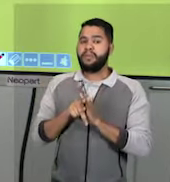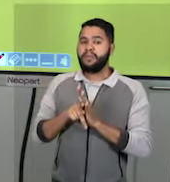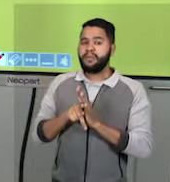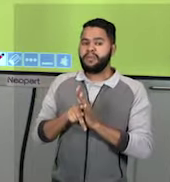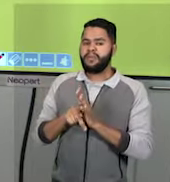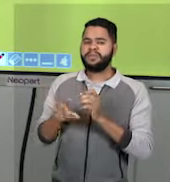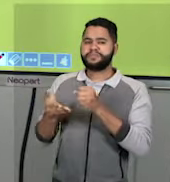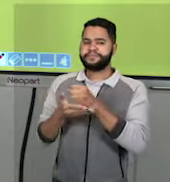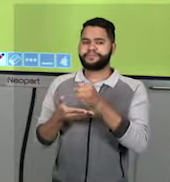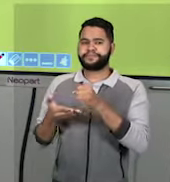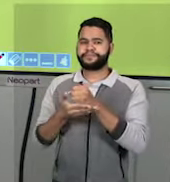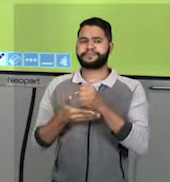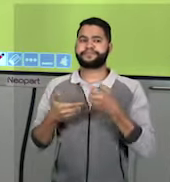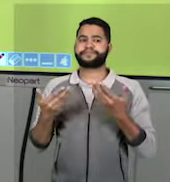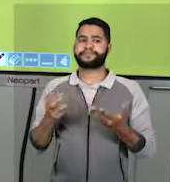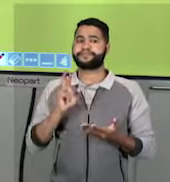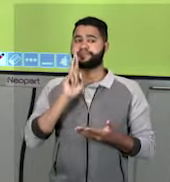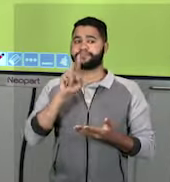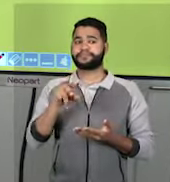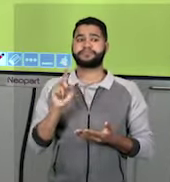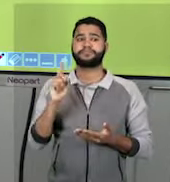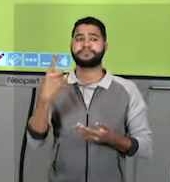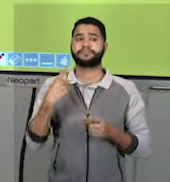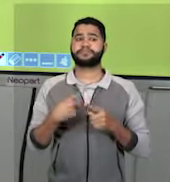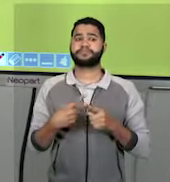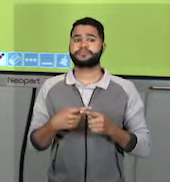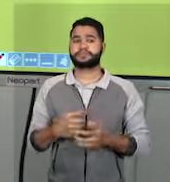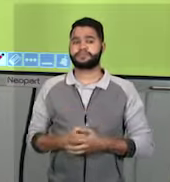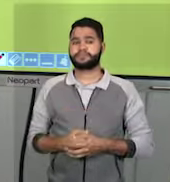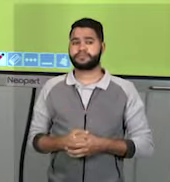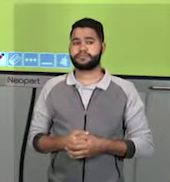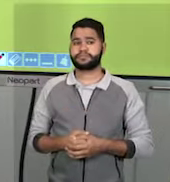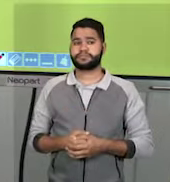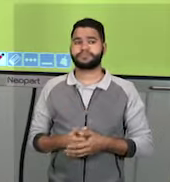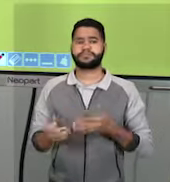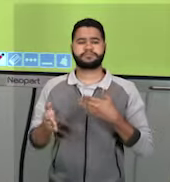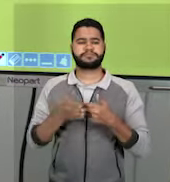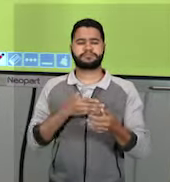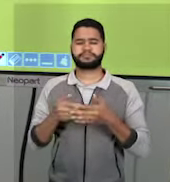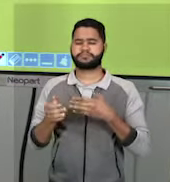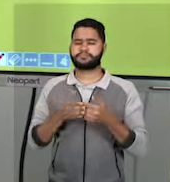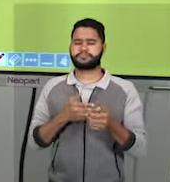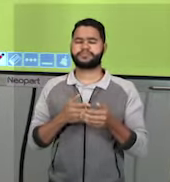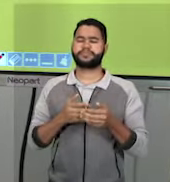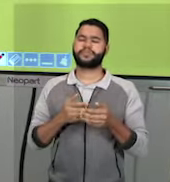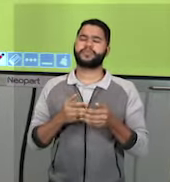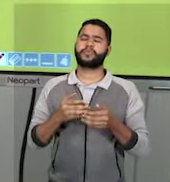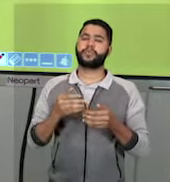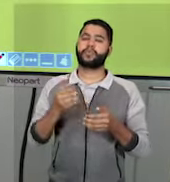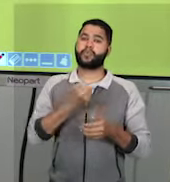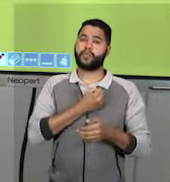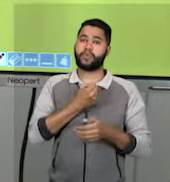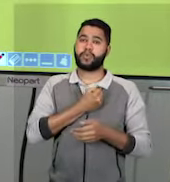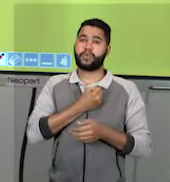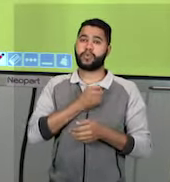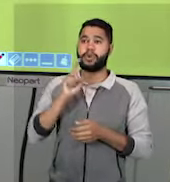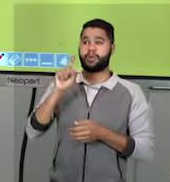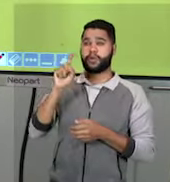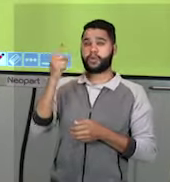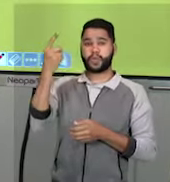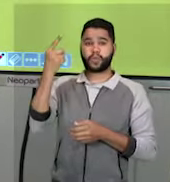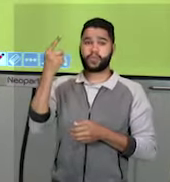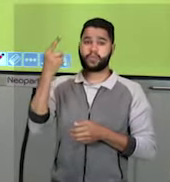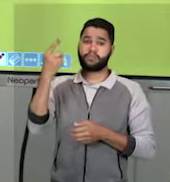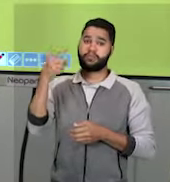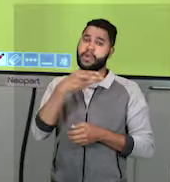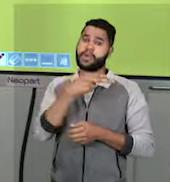minha base. Então o resultado vai ser 1, por quê? Qualquer número elevado a 1 vai ser igual a ele mesmo.